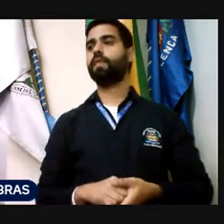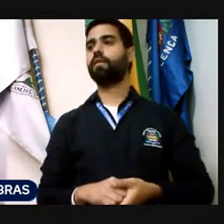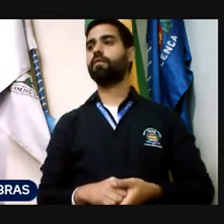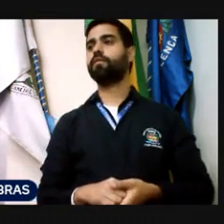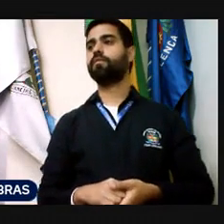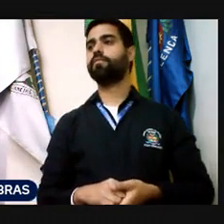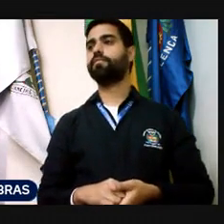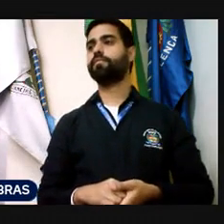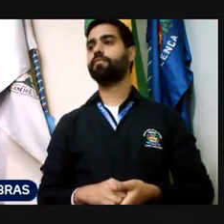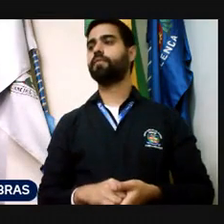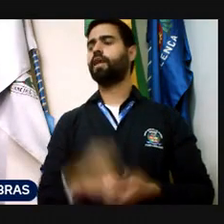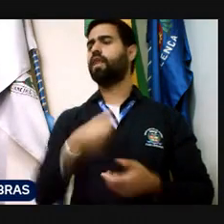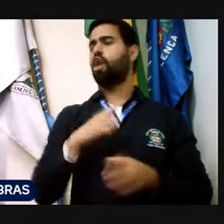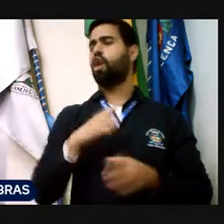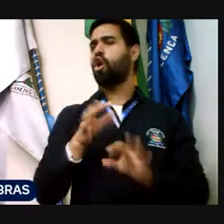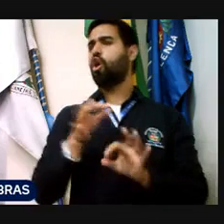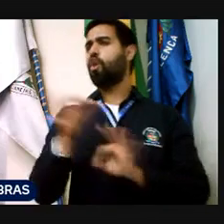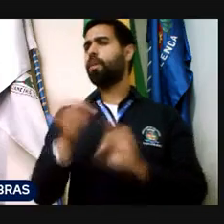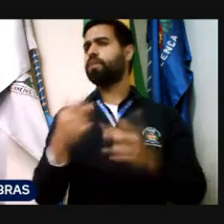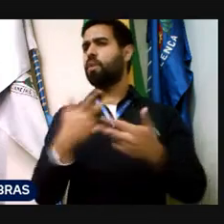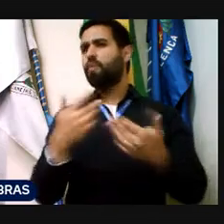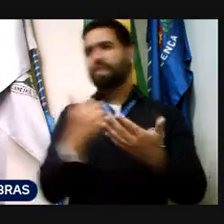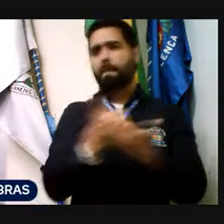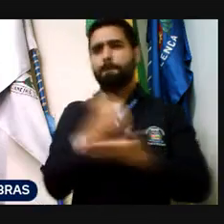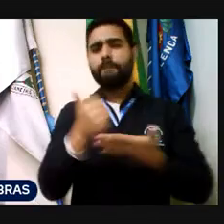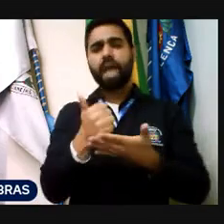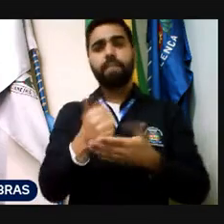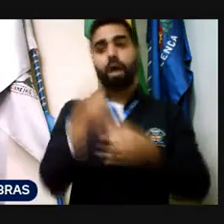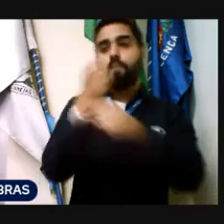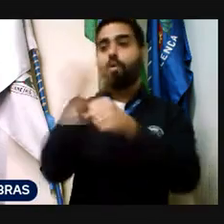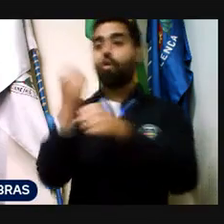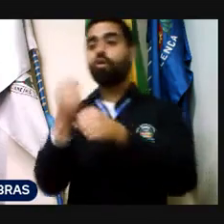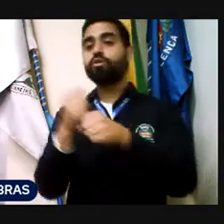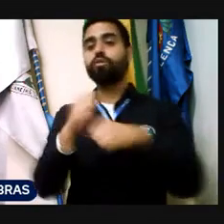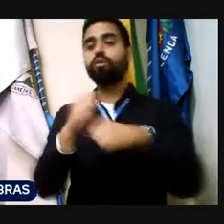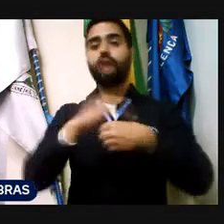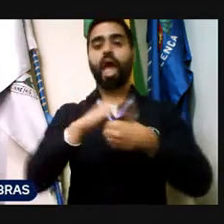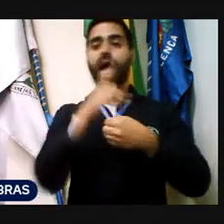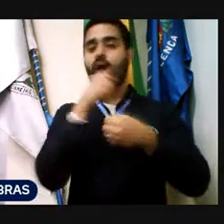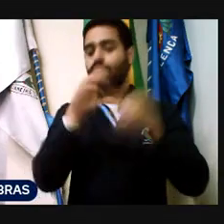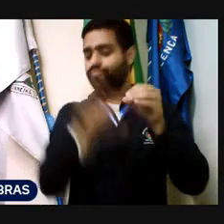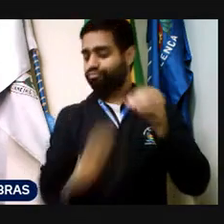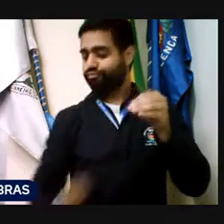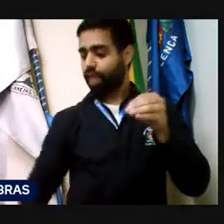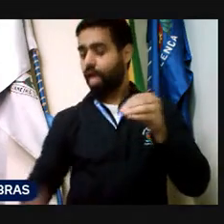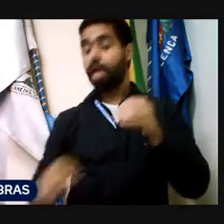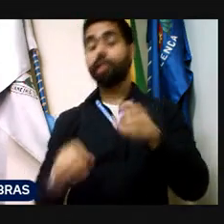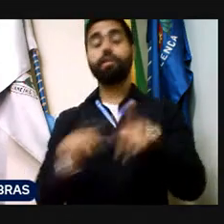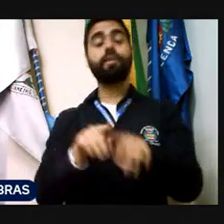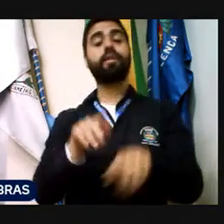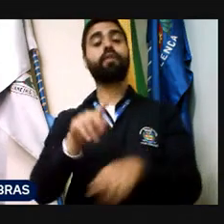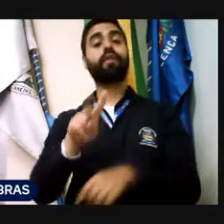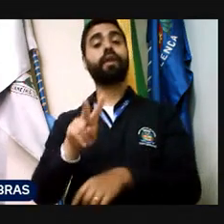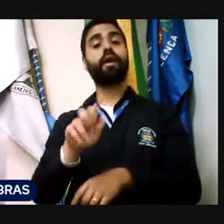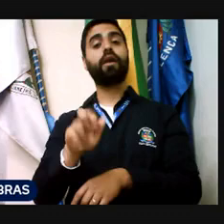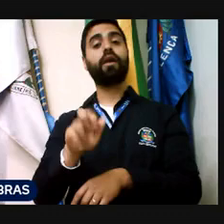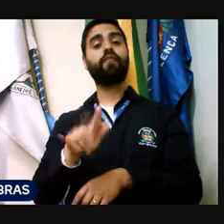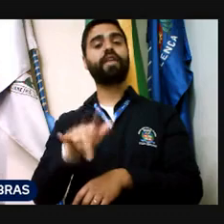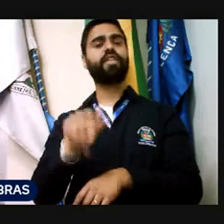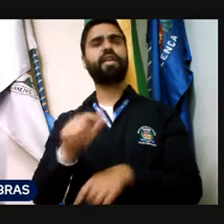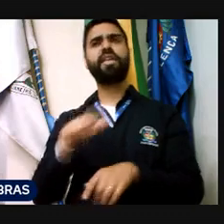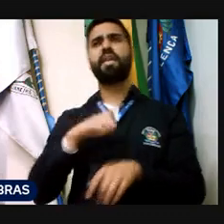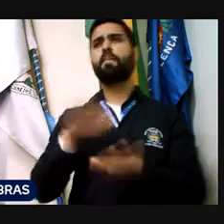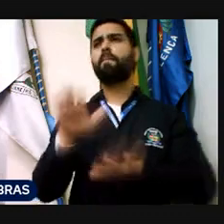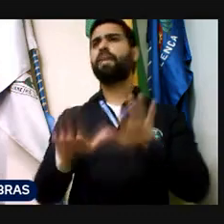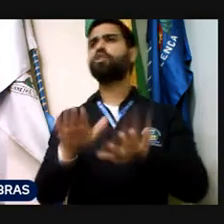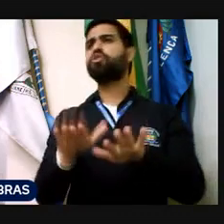de Valença, que é um projeto básico para a construção da rede de esgoto e recuperação da ETE Varginha e que o valor estimado para